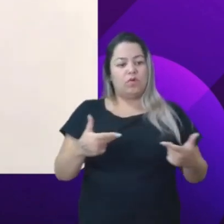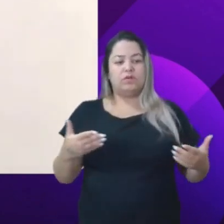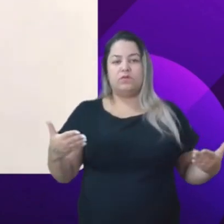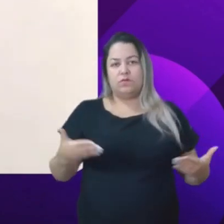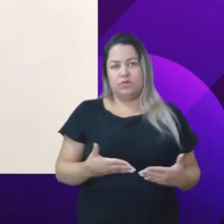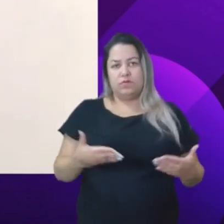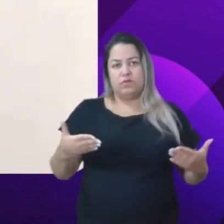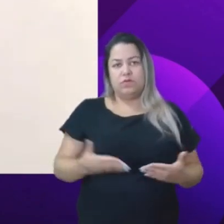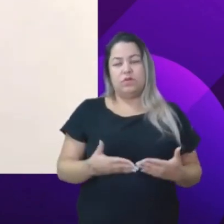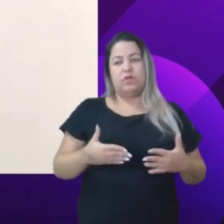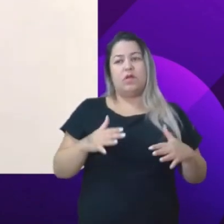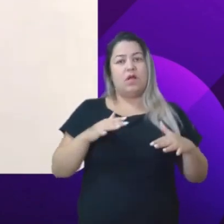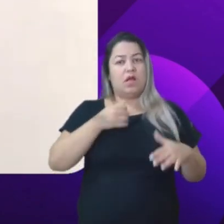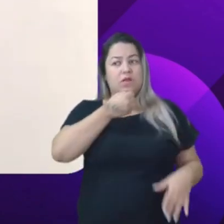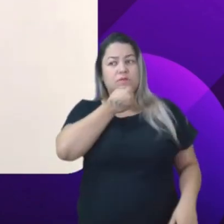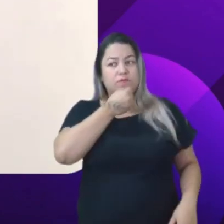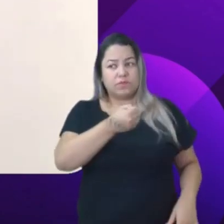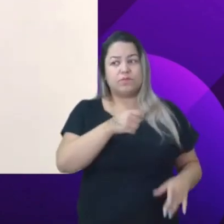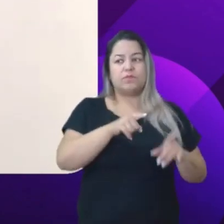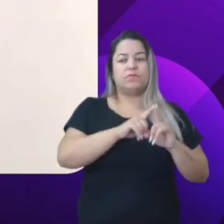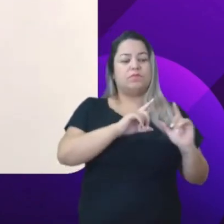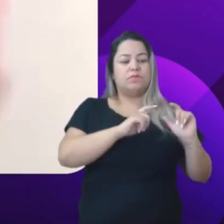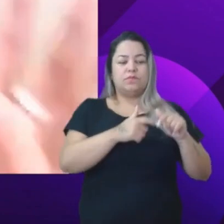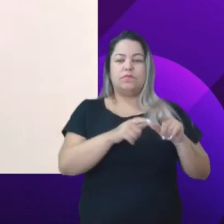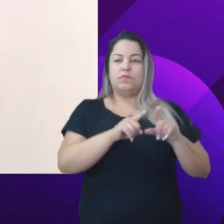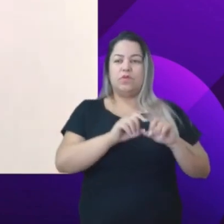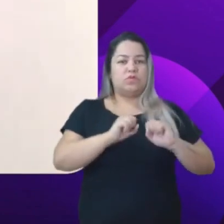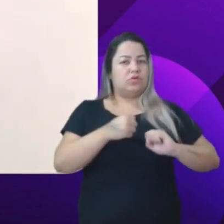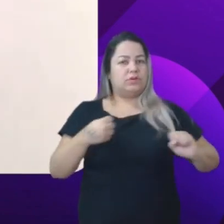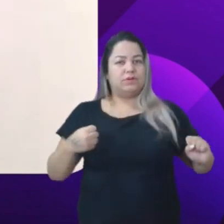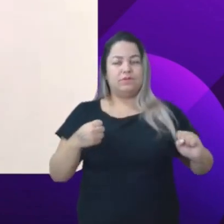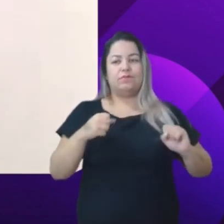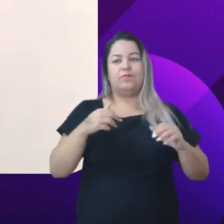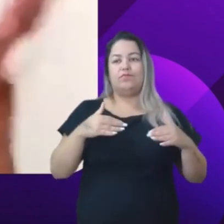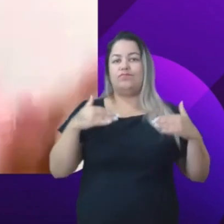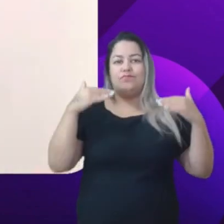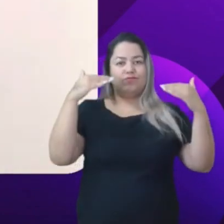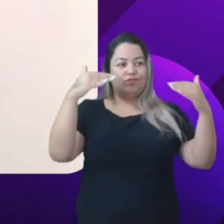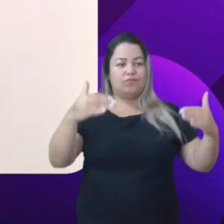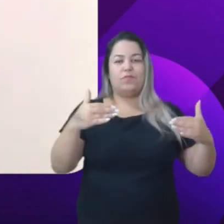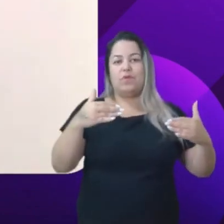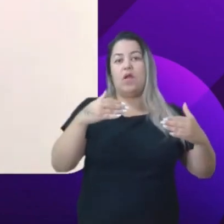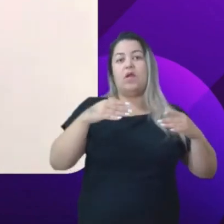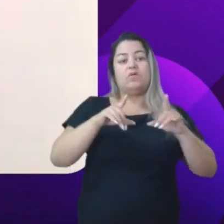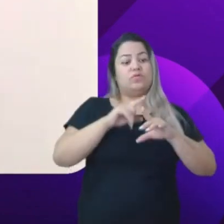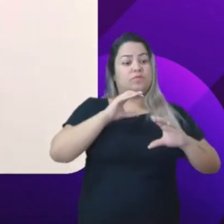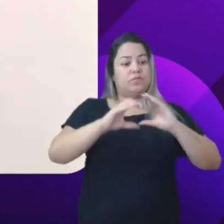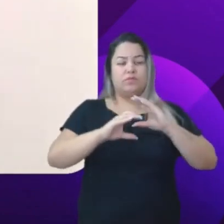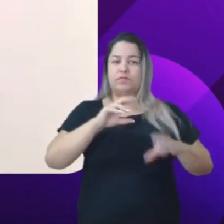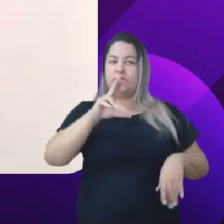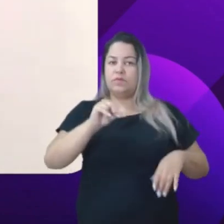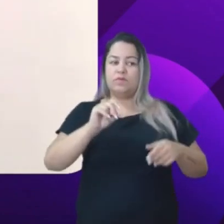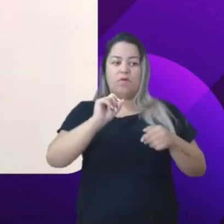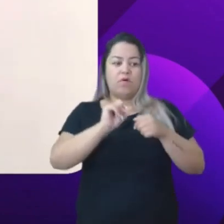hoje as mídias tradicionais, que é as mídias de grande, né, os grandes veículos de comunicação não fazem com